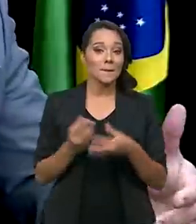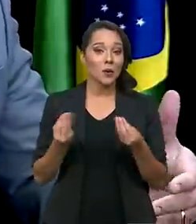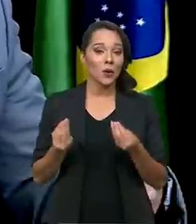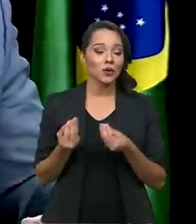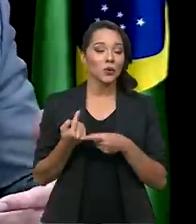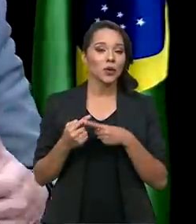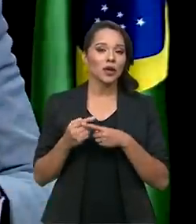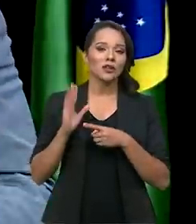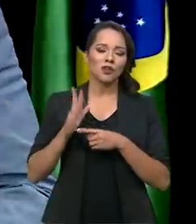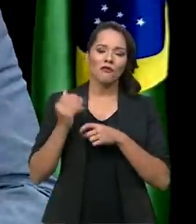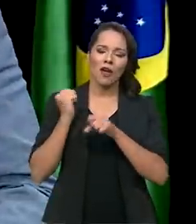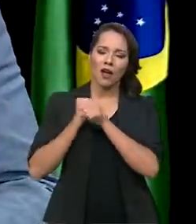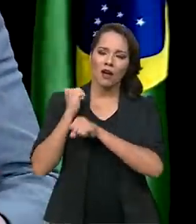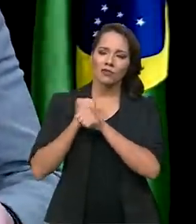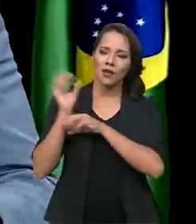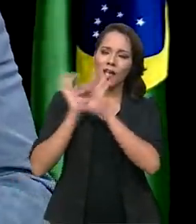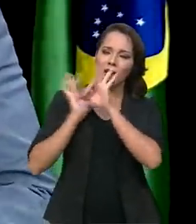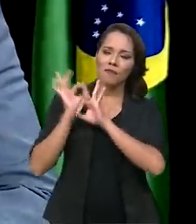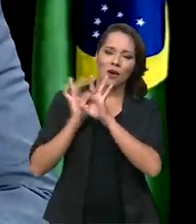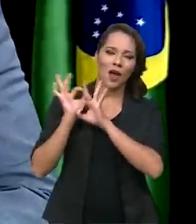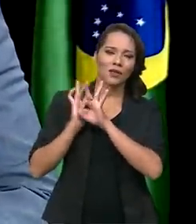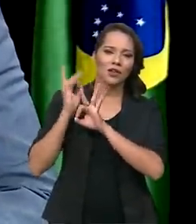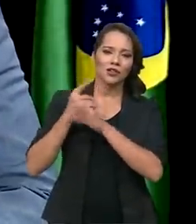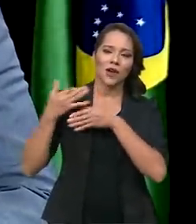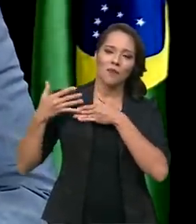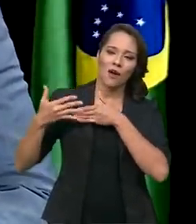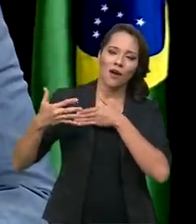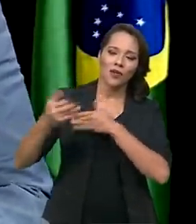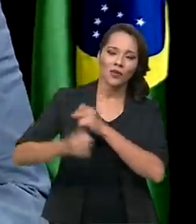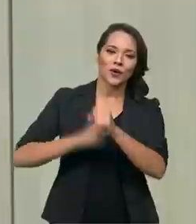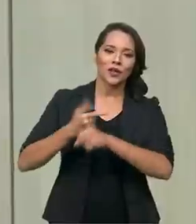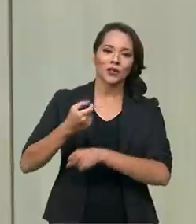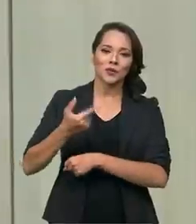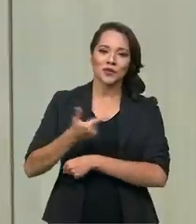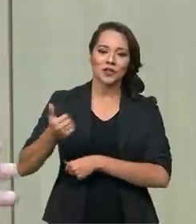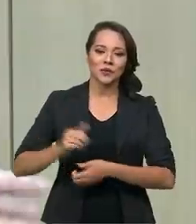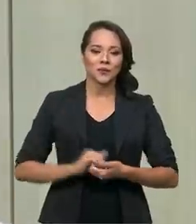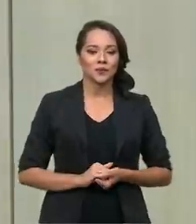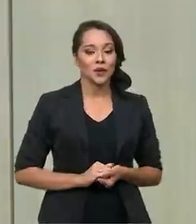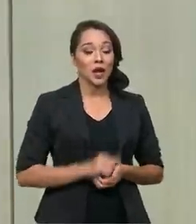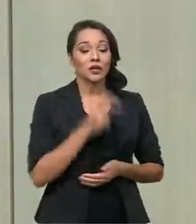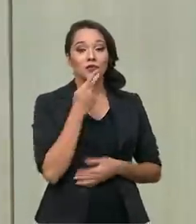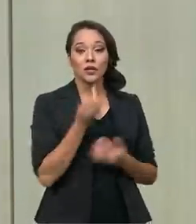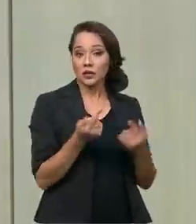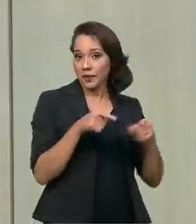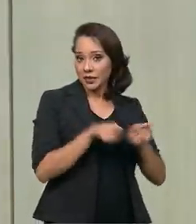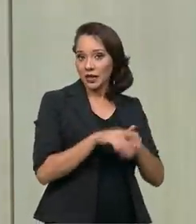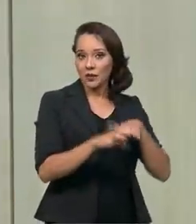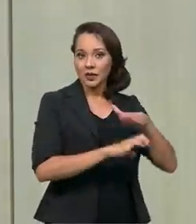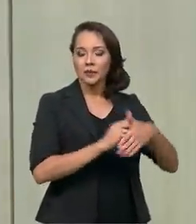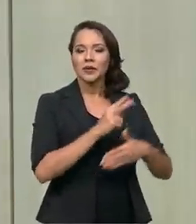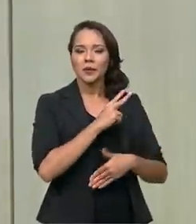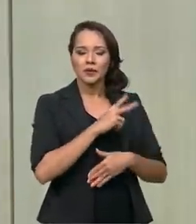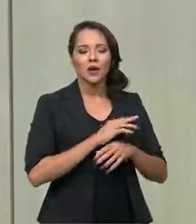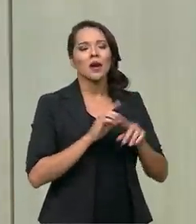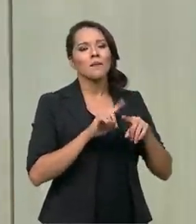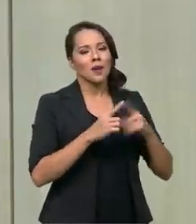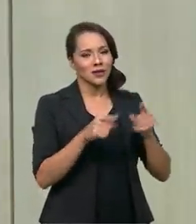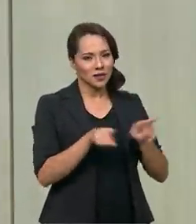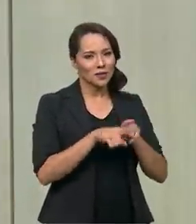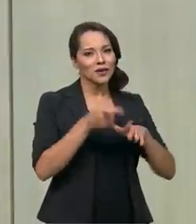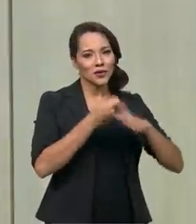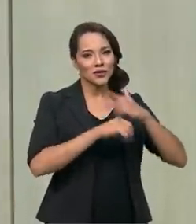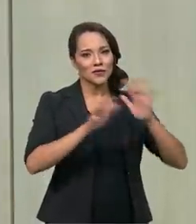função daquilo que foi construído, principalmente ao longo do ano de 2021. Mas a gente falou das parcerias com a iniciativa privada, mas também tem